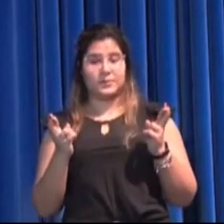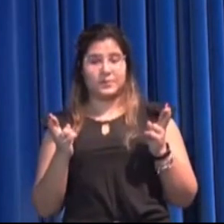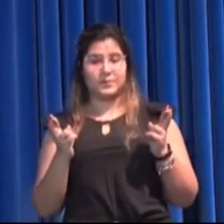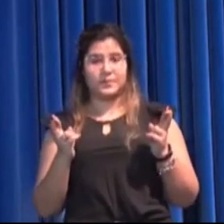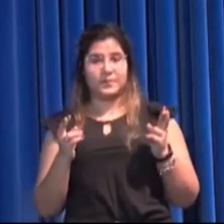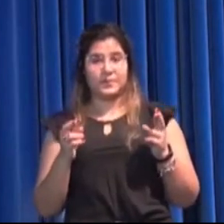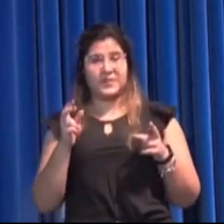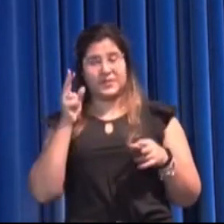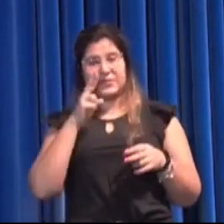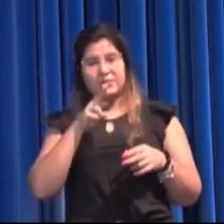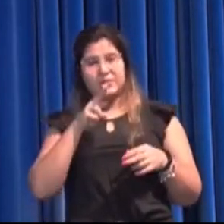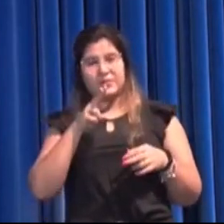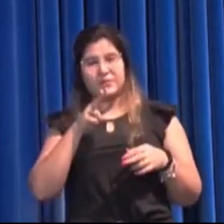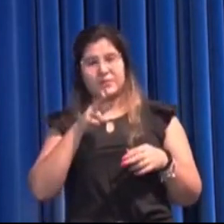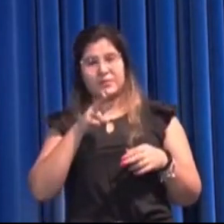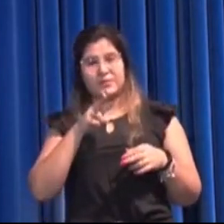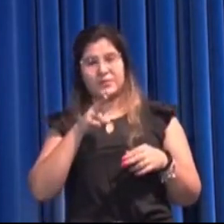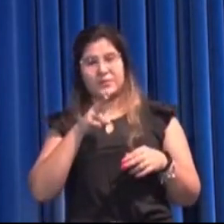temos visto aí,